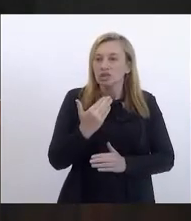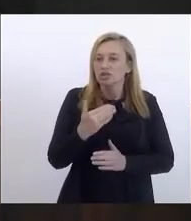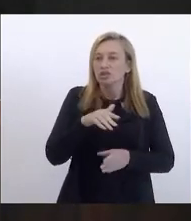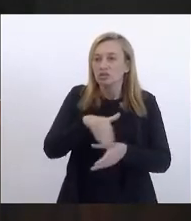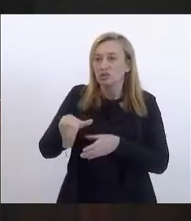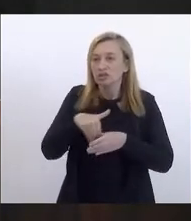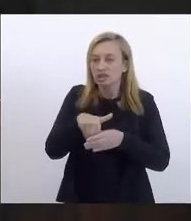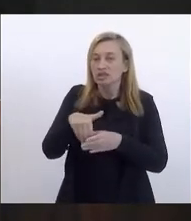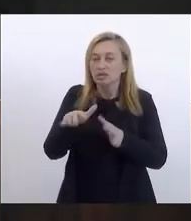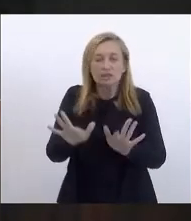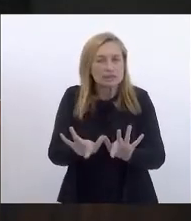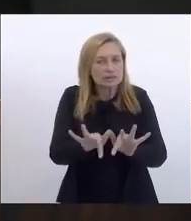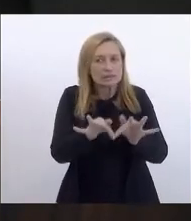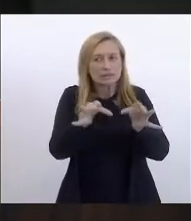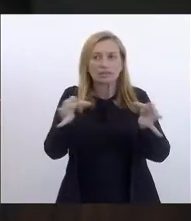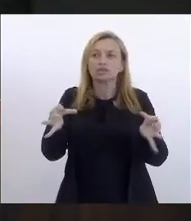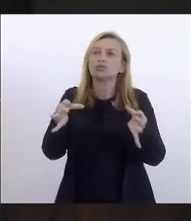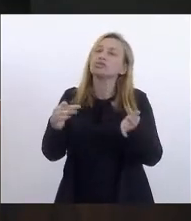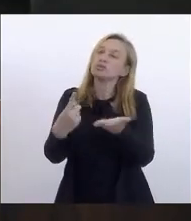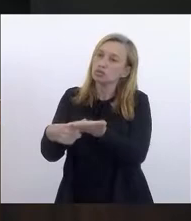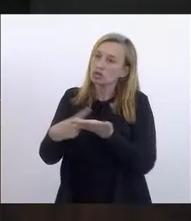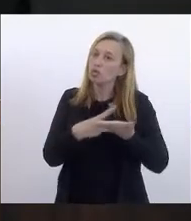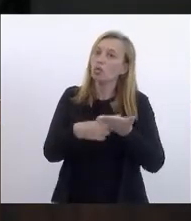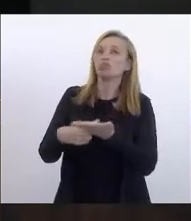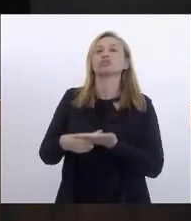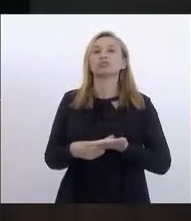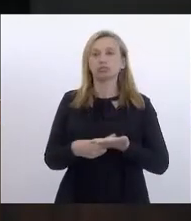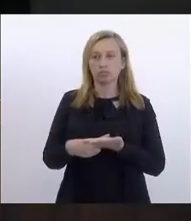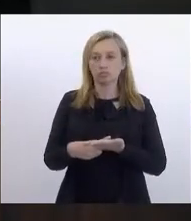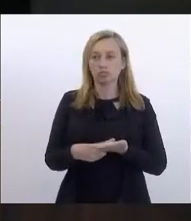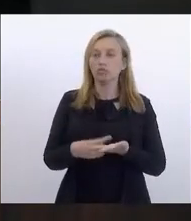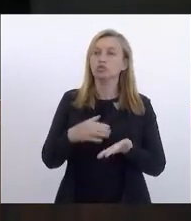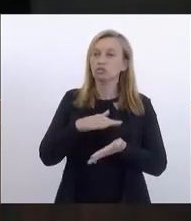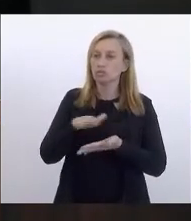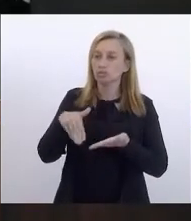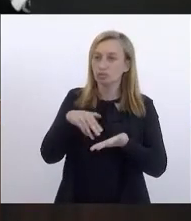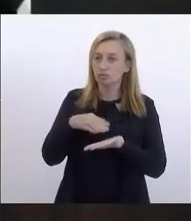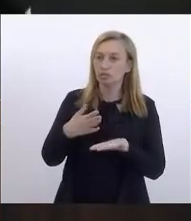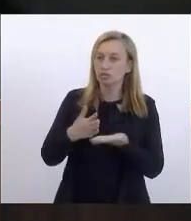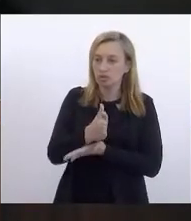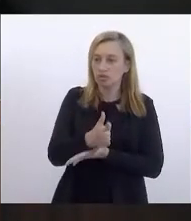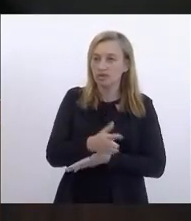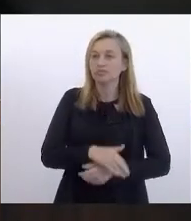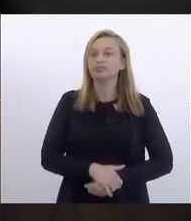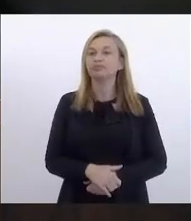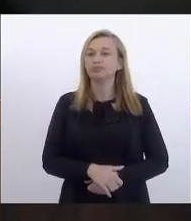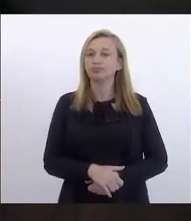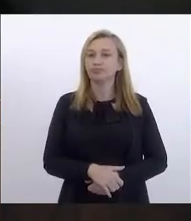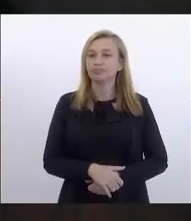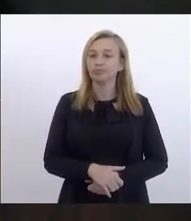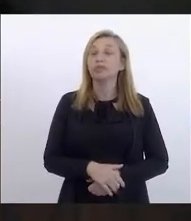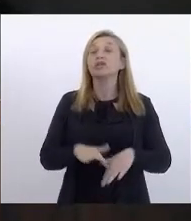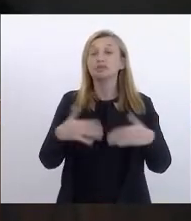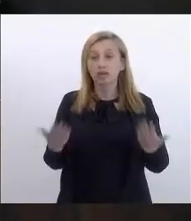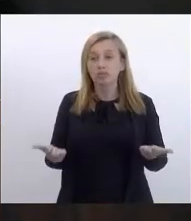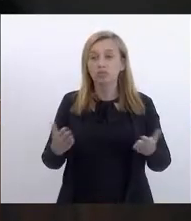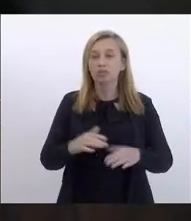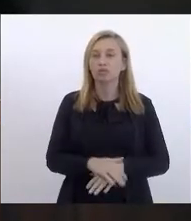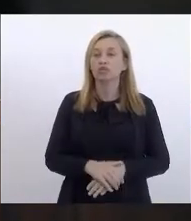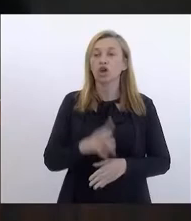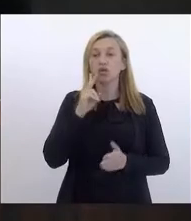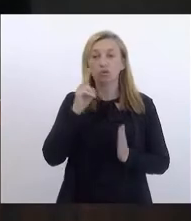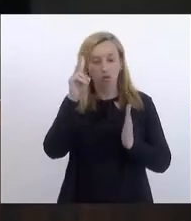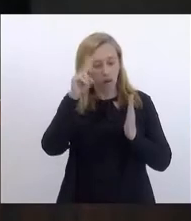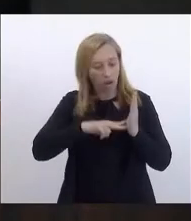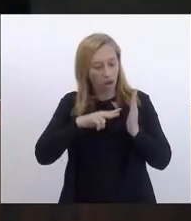votação simbólica dos acordos senhores que aprovam, estão aprovados então eu vou